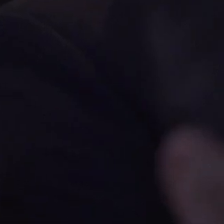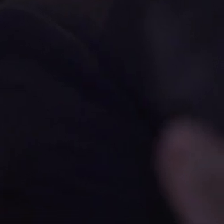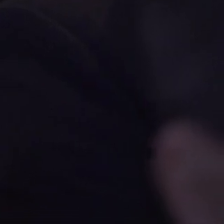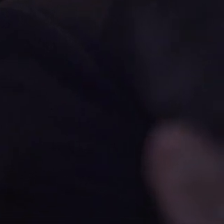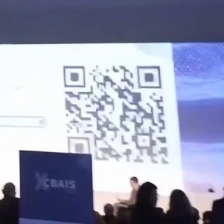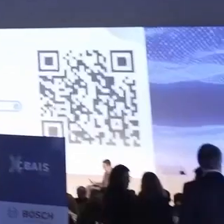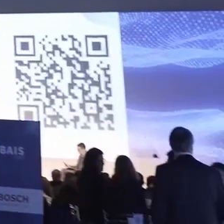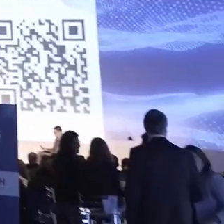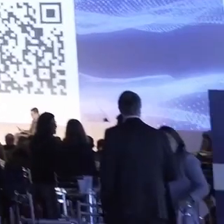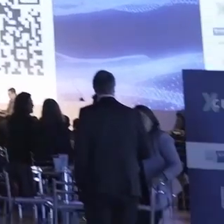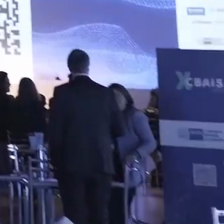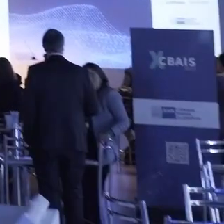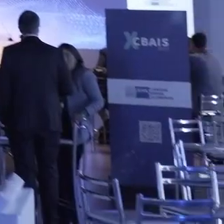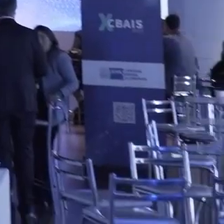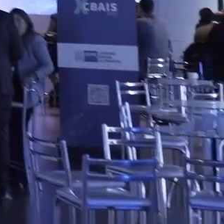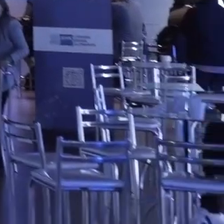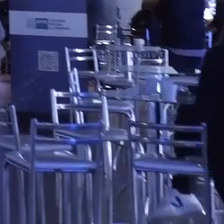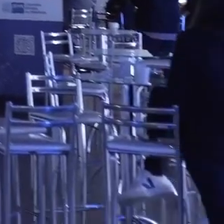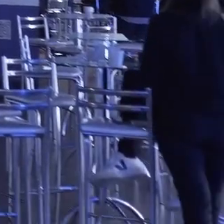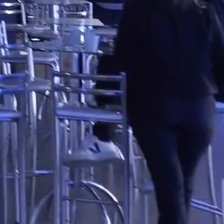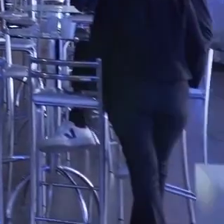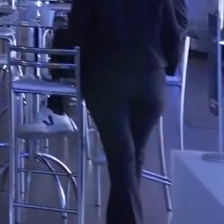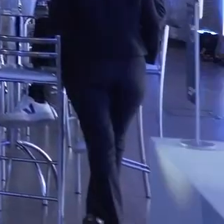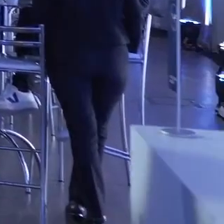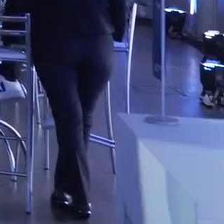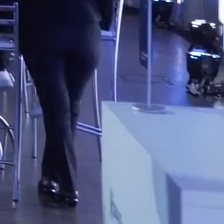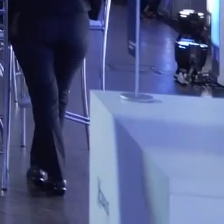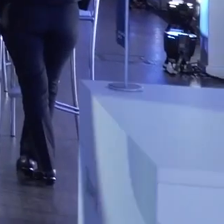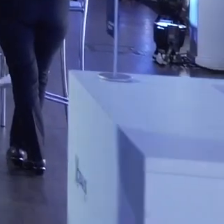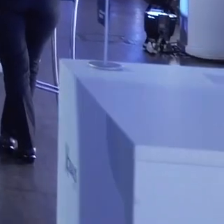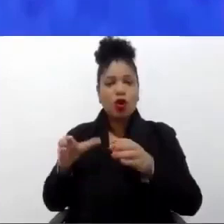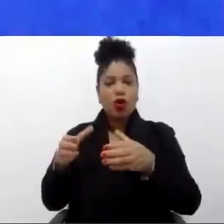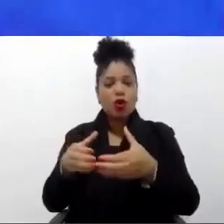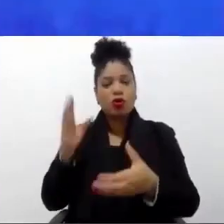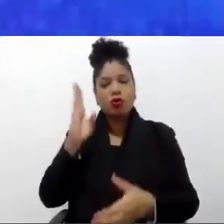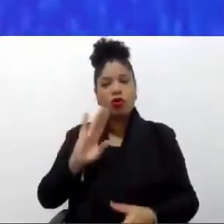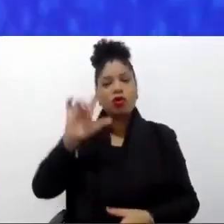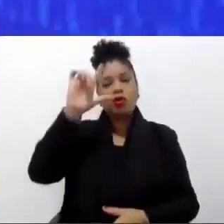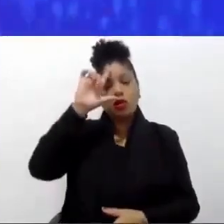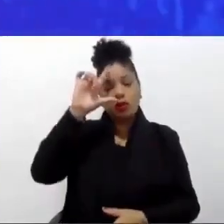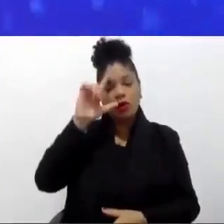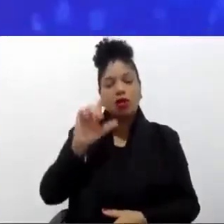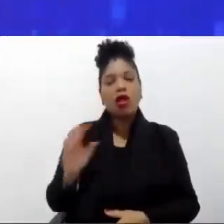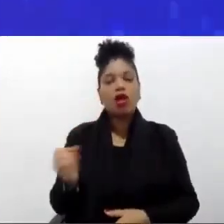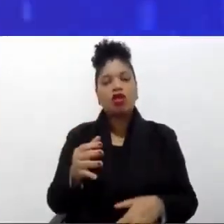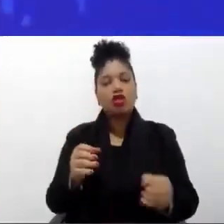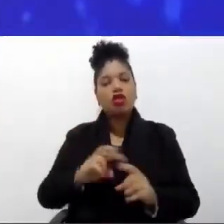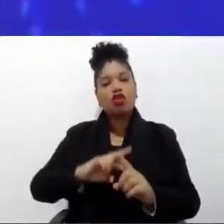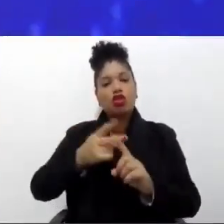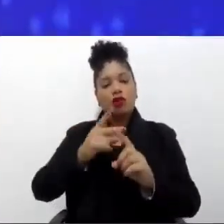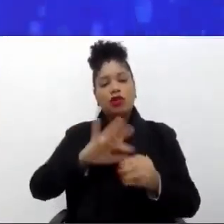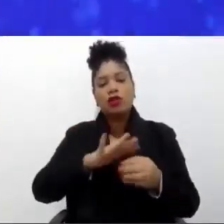à 10ª edição do Congresso Brasil-Alemanha de Inovação e Sustentabilidade como o maior